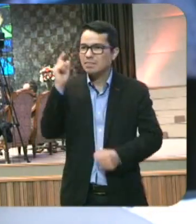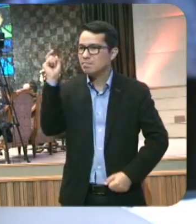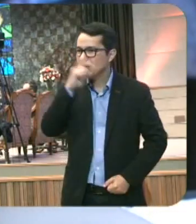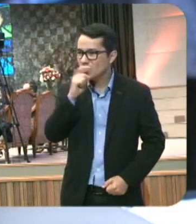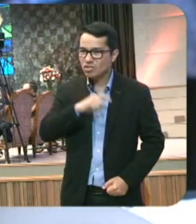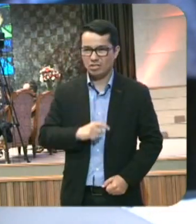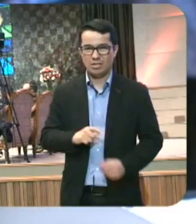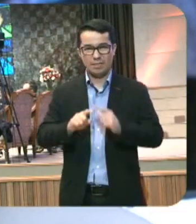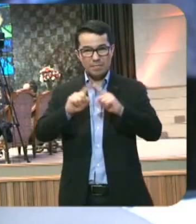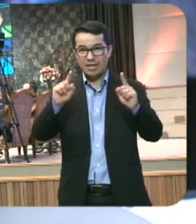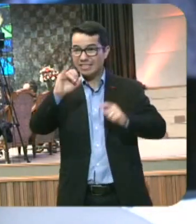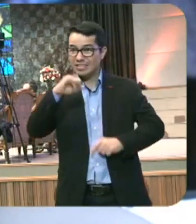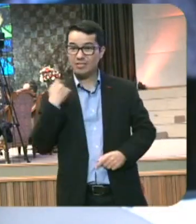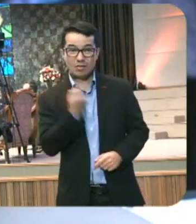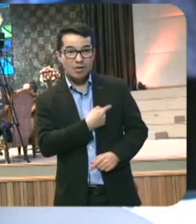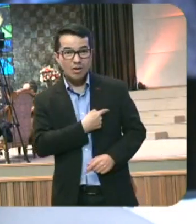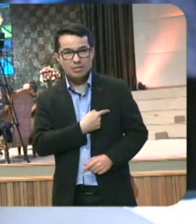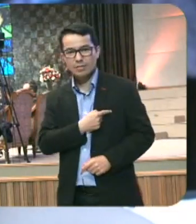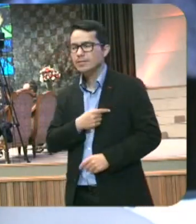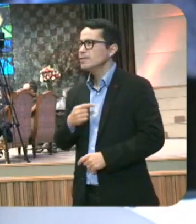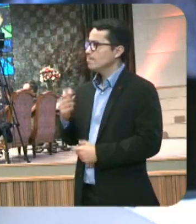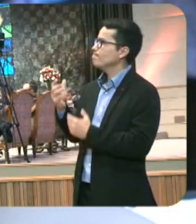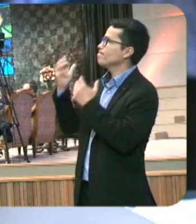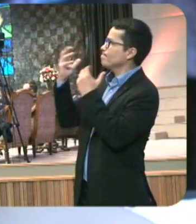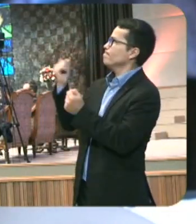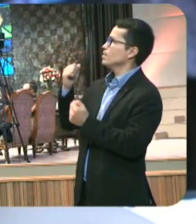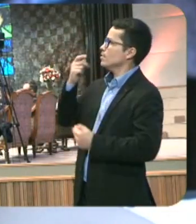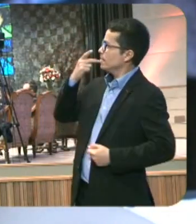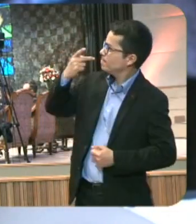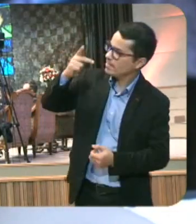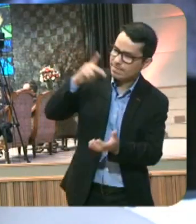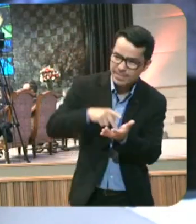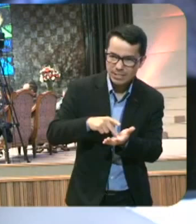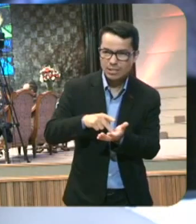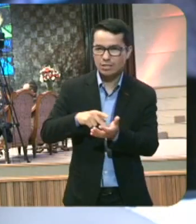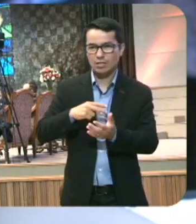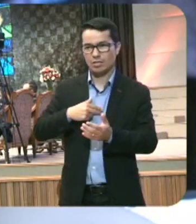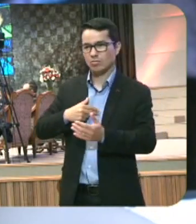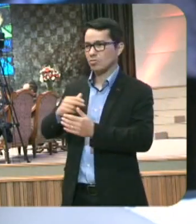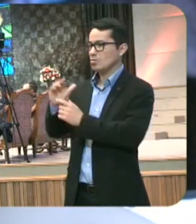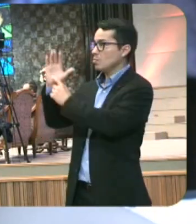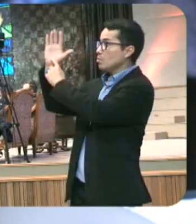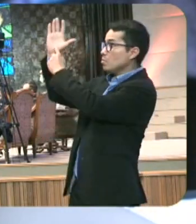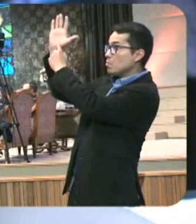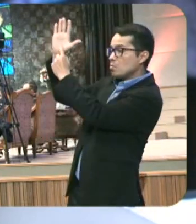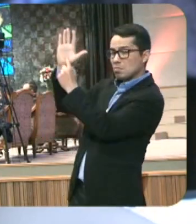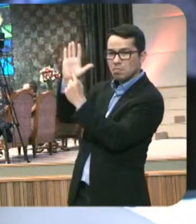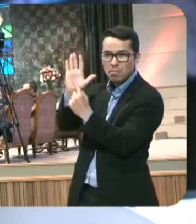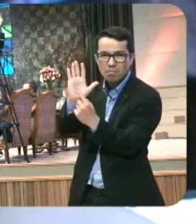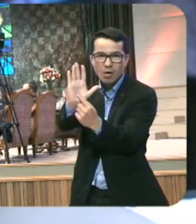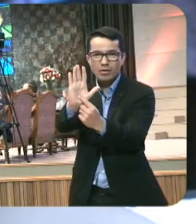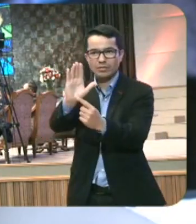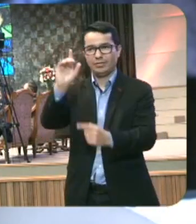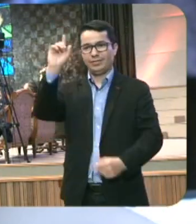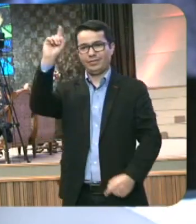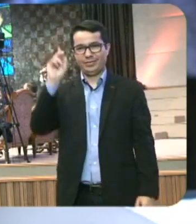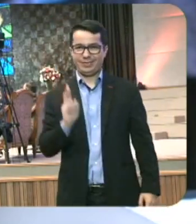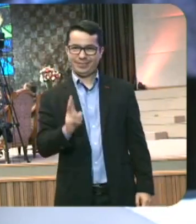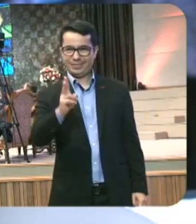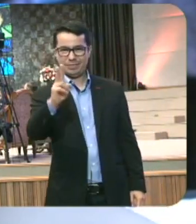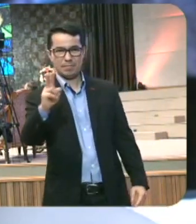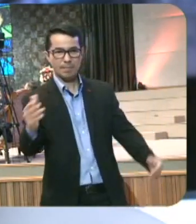quando assim o fazem. E assim, quando o povo, enganado, quis matar os gibeonitas,